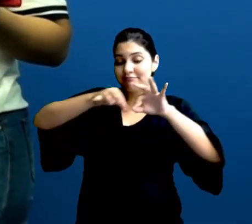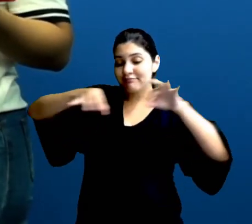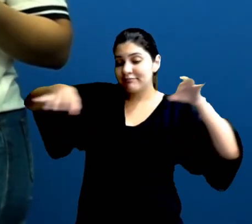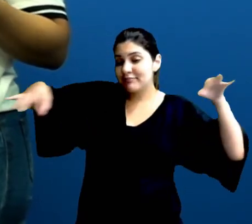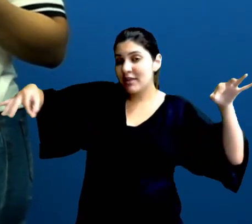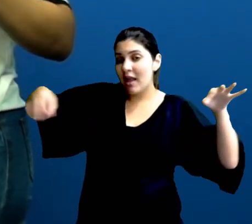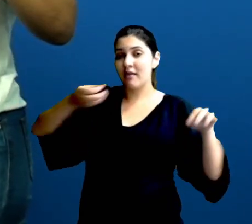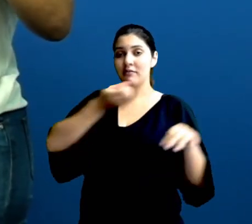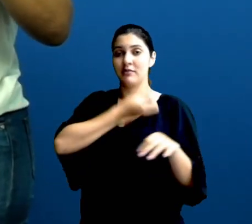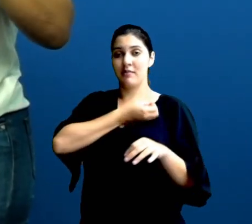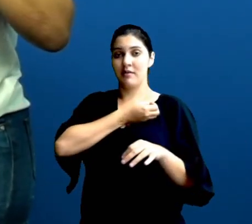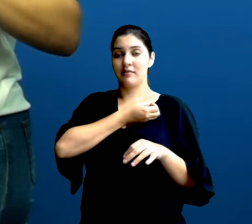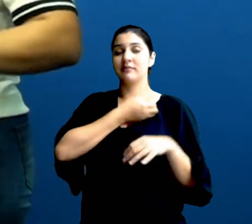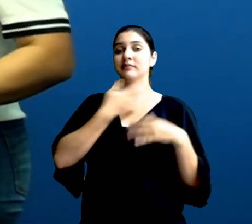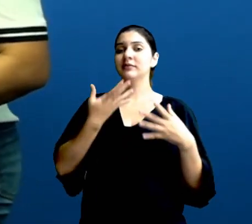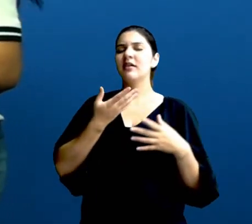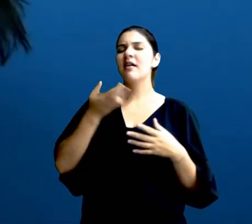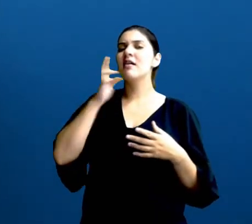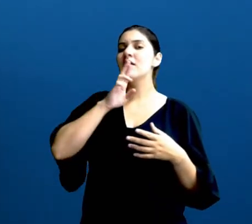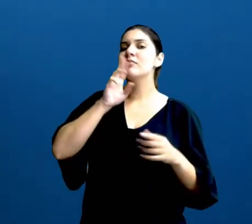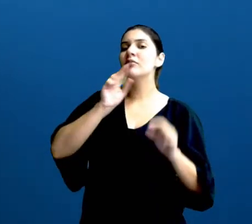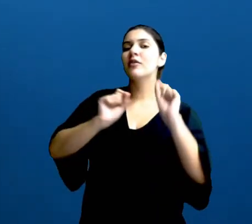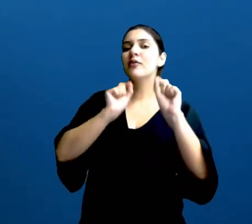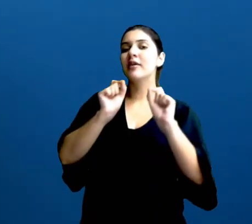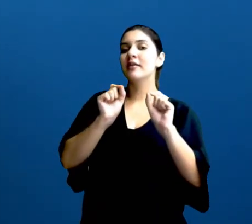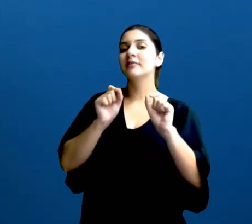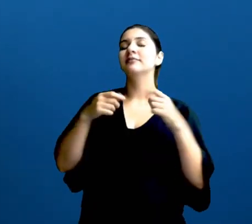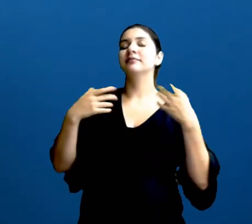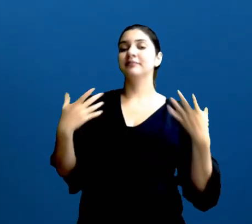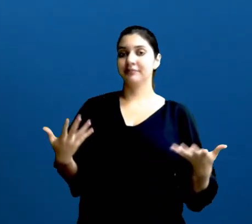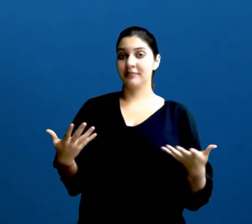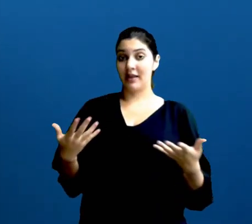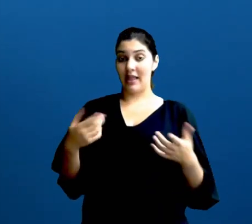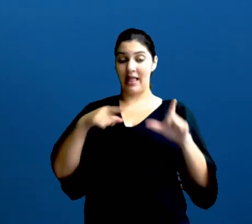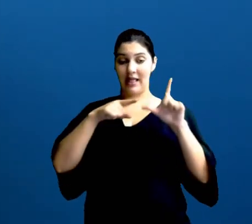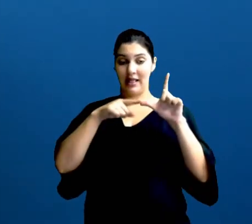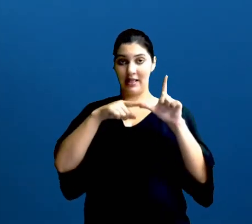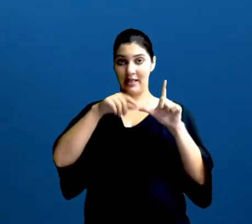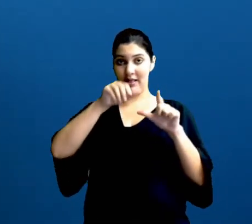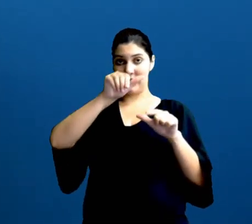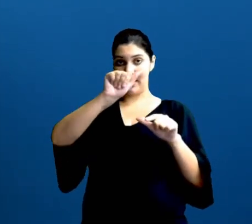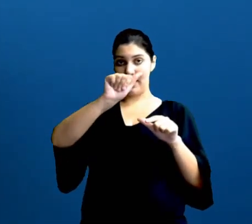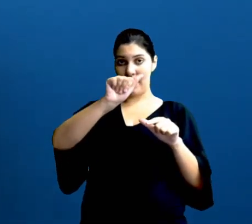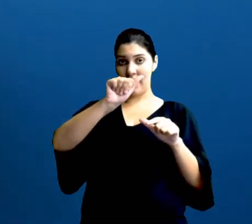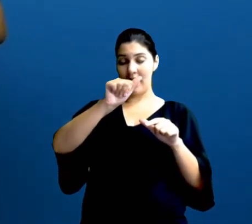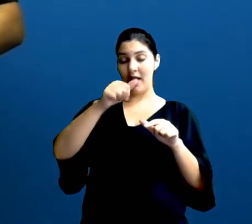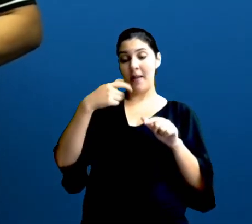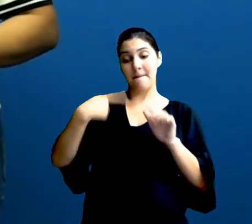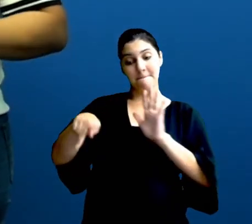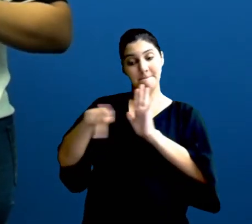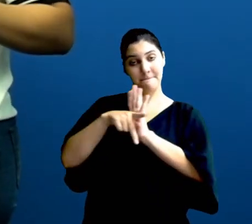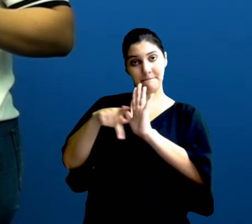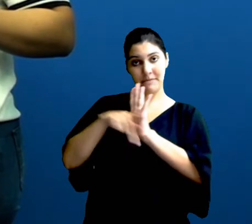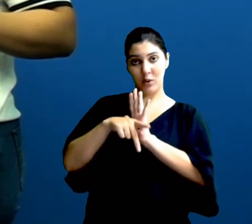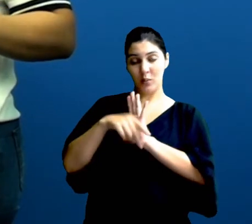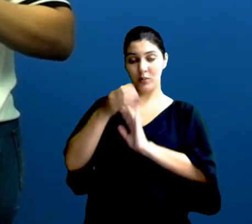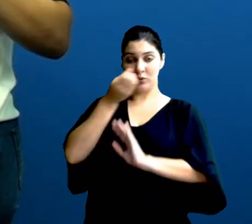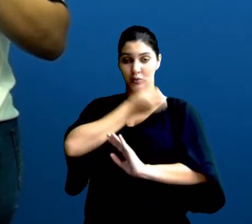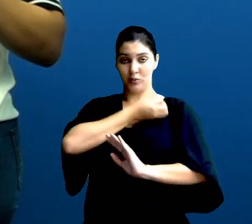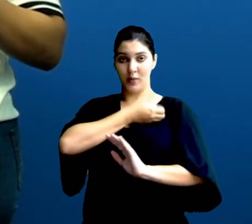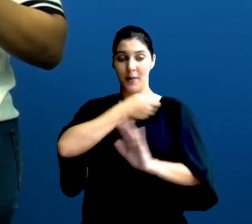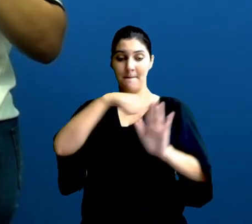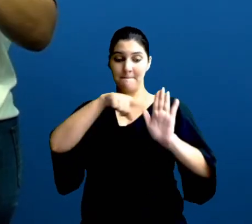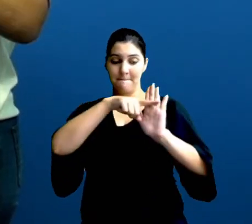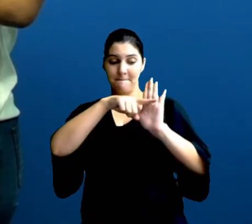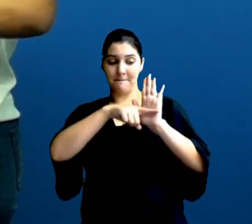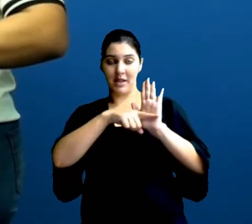quê? Muito bem. Você vai me dizer que a letrinha A pertence ao menos 3.